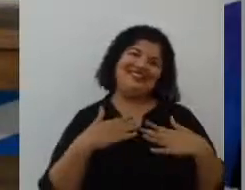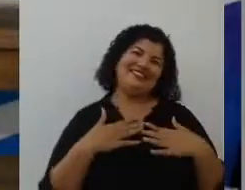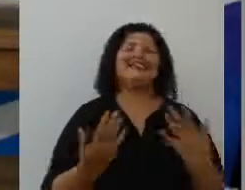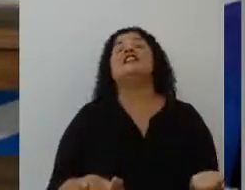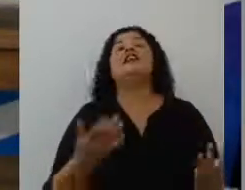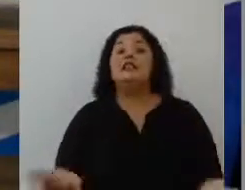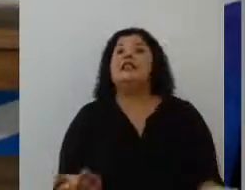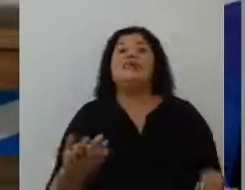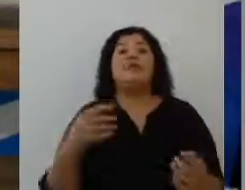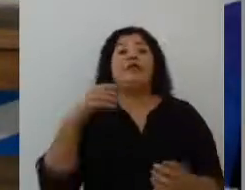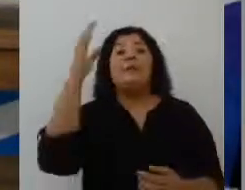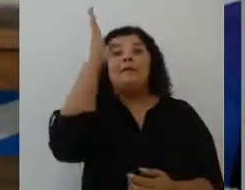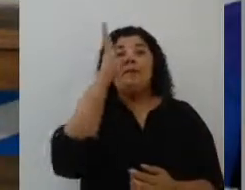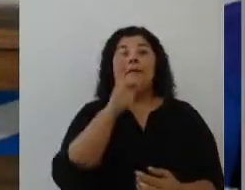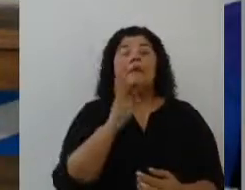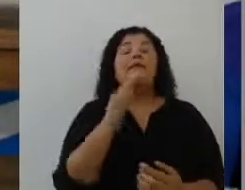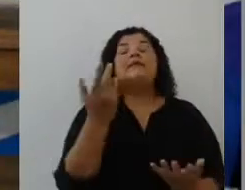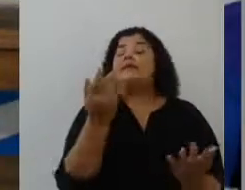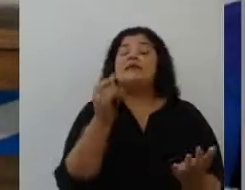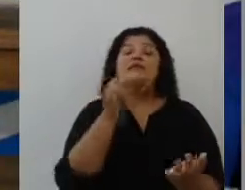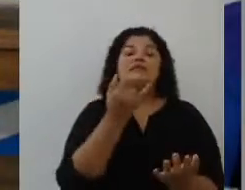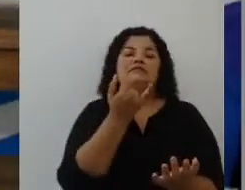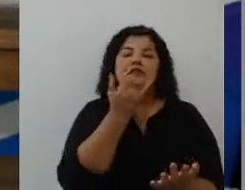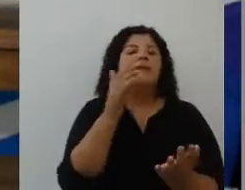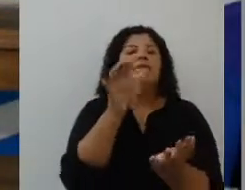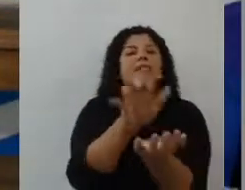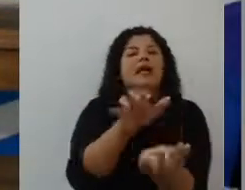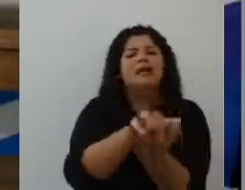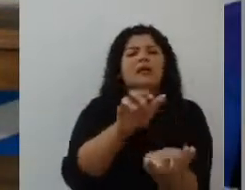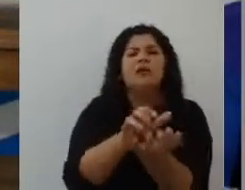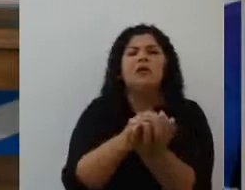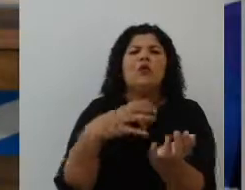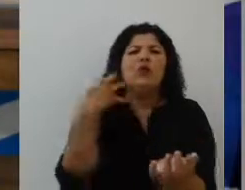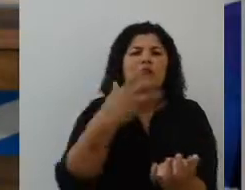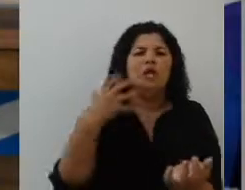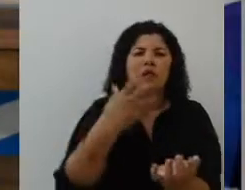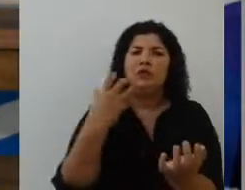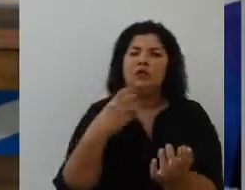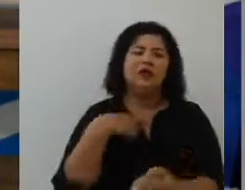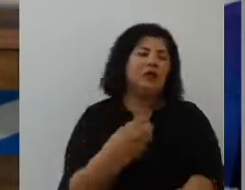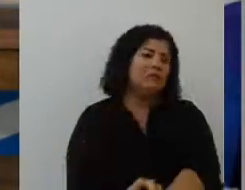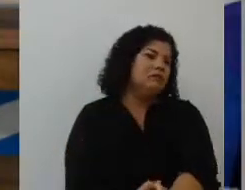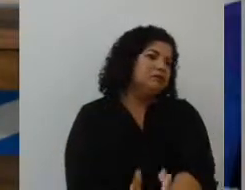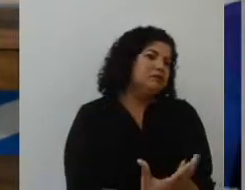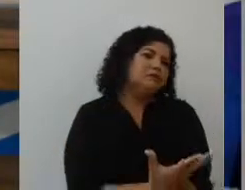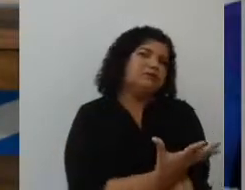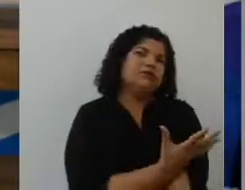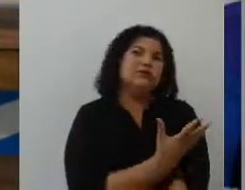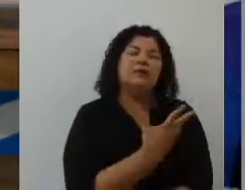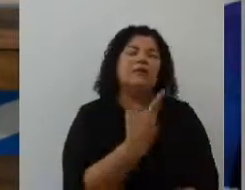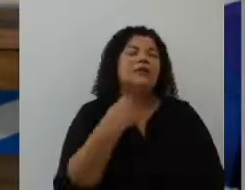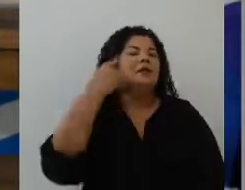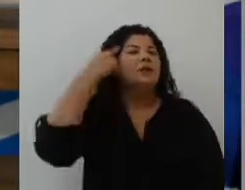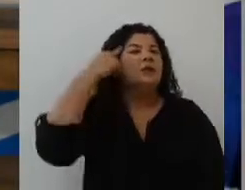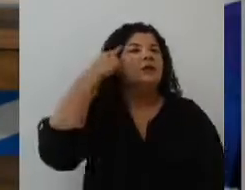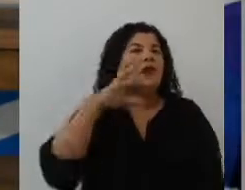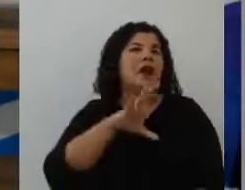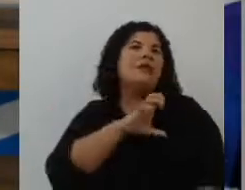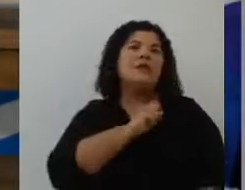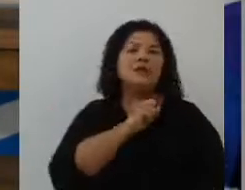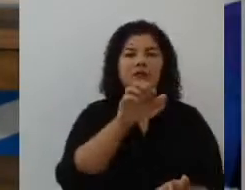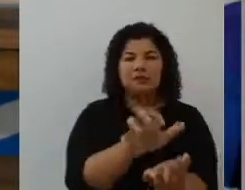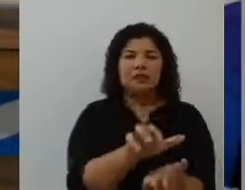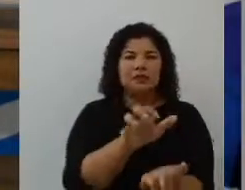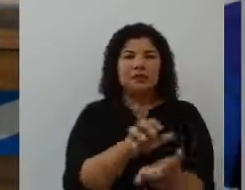exemplo de um texto ufanista. É um amor, todo mundo que escuta aquilo ali, pelo amor de Deus, se arrepia. É ou não é? Ok? Então essas